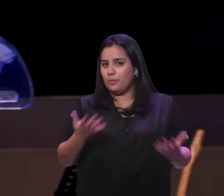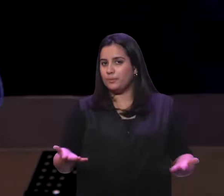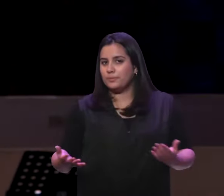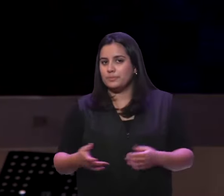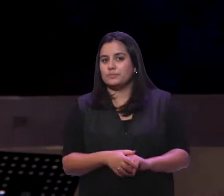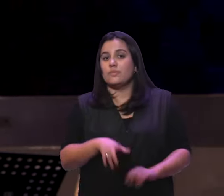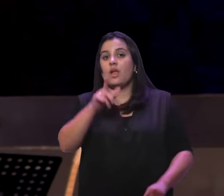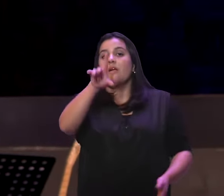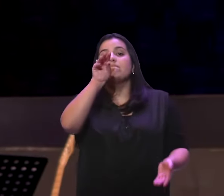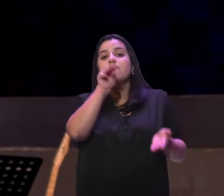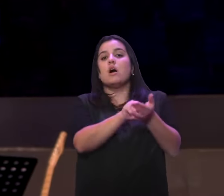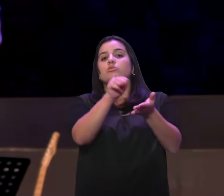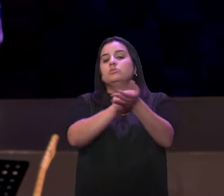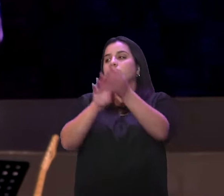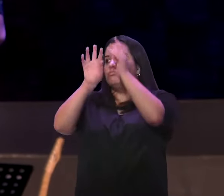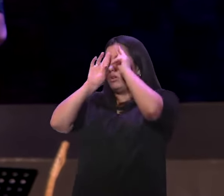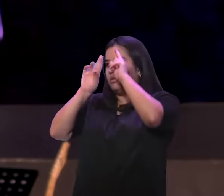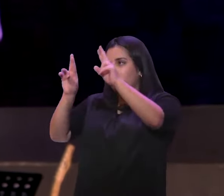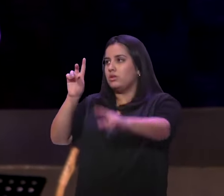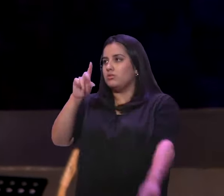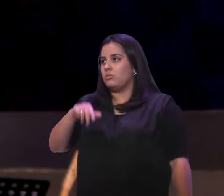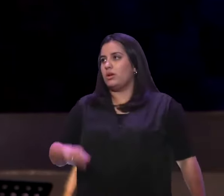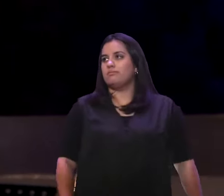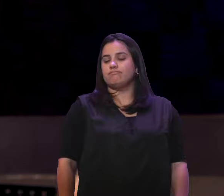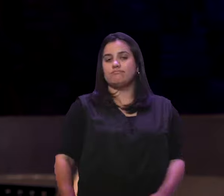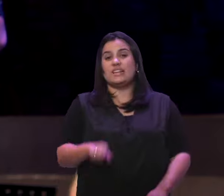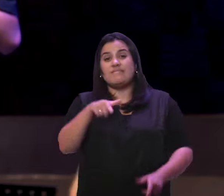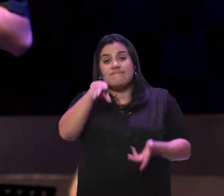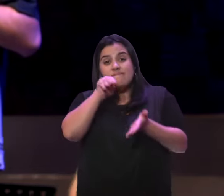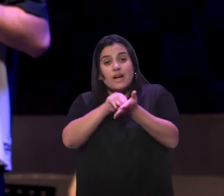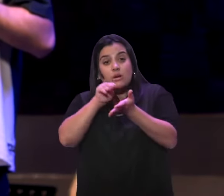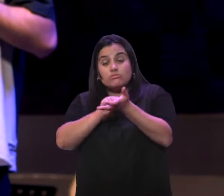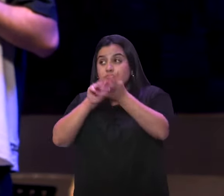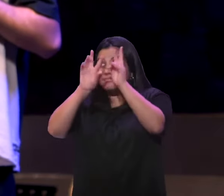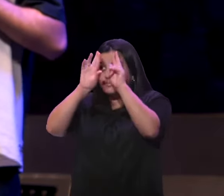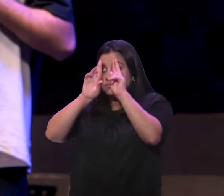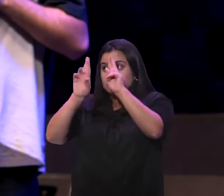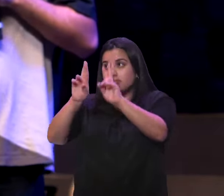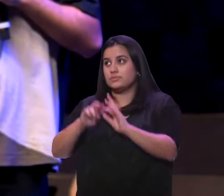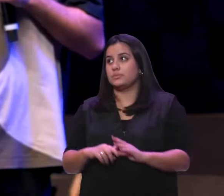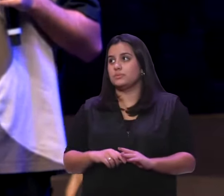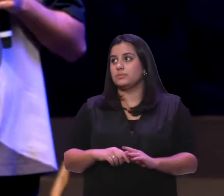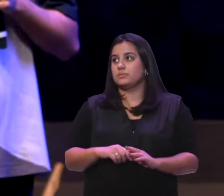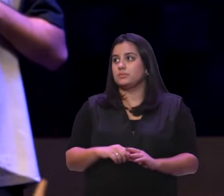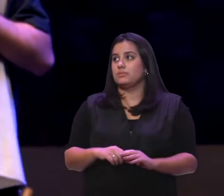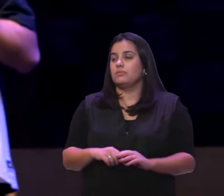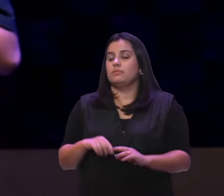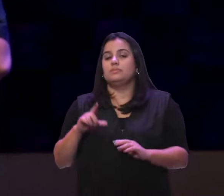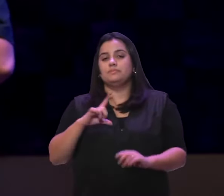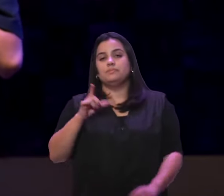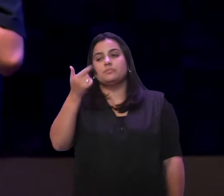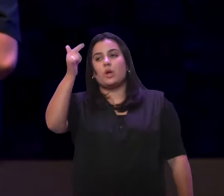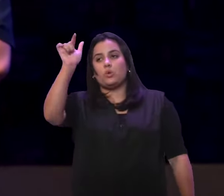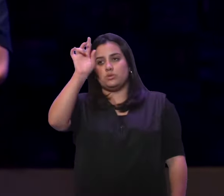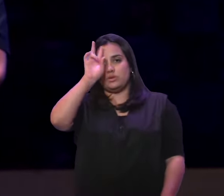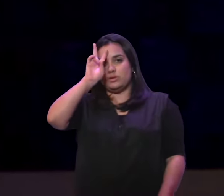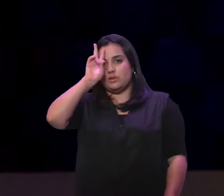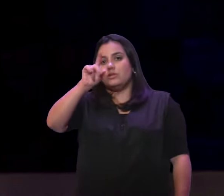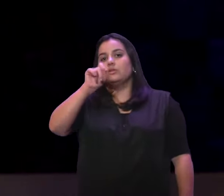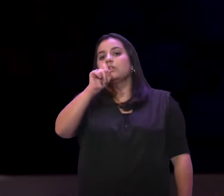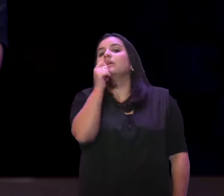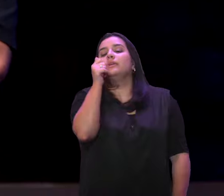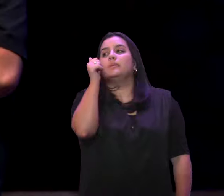Isso é falta de respeito, é falta de reverência à presença de Deus. Tem outra história da